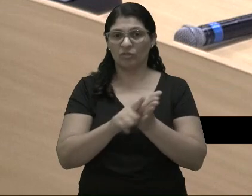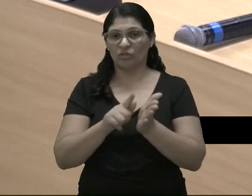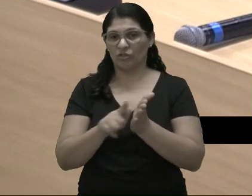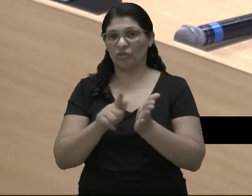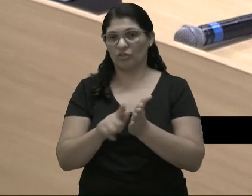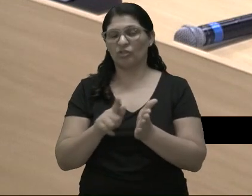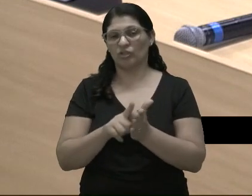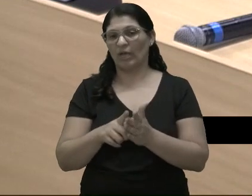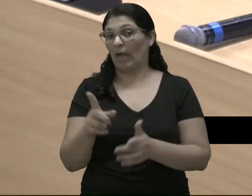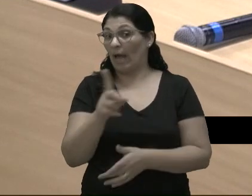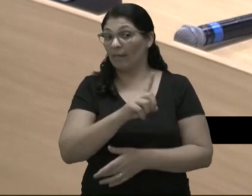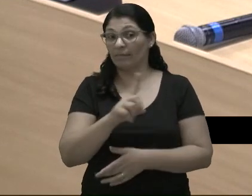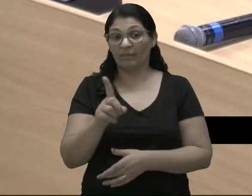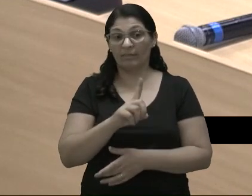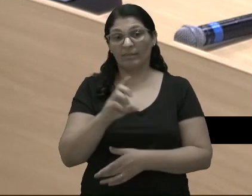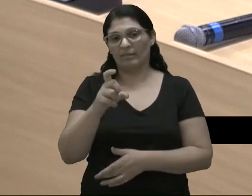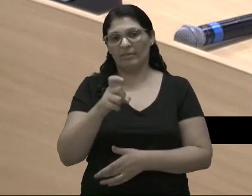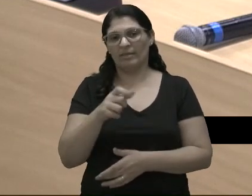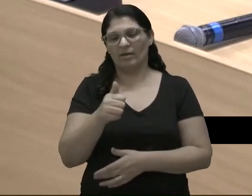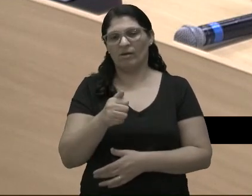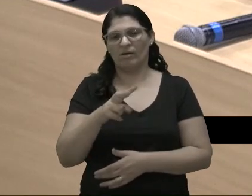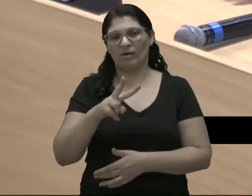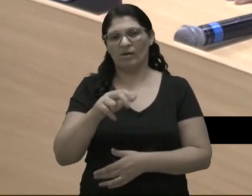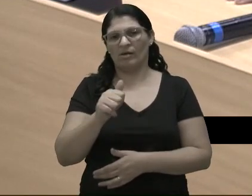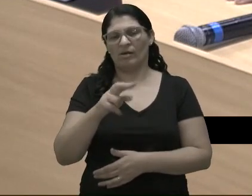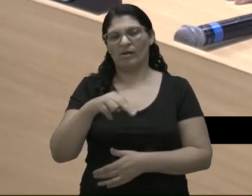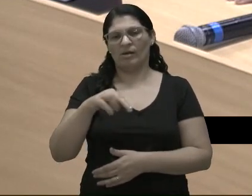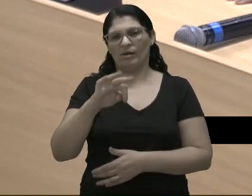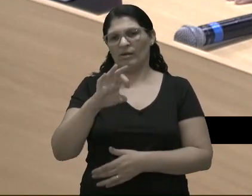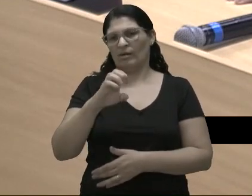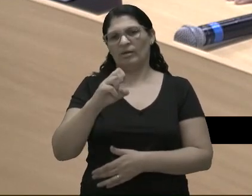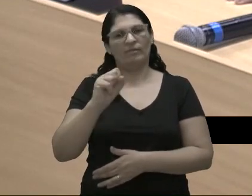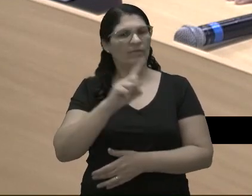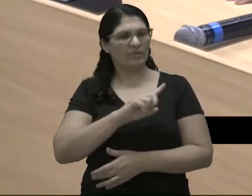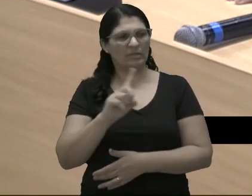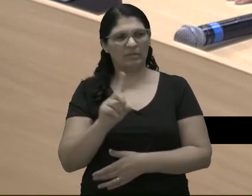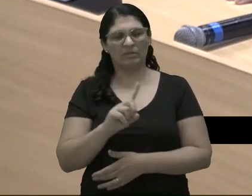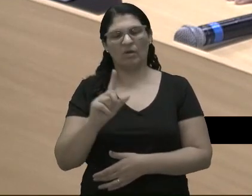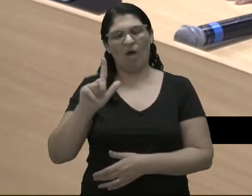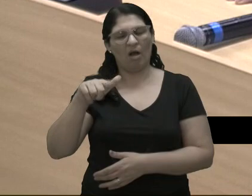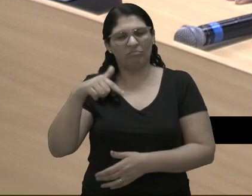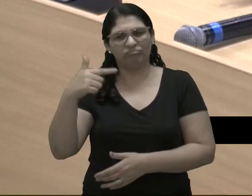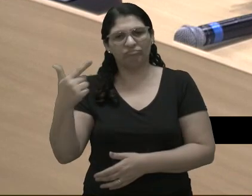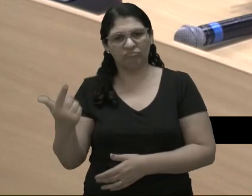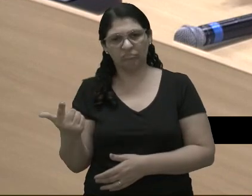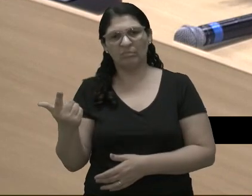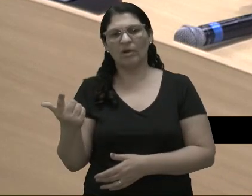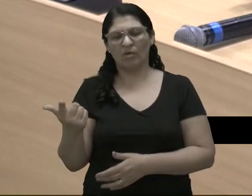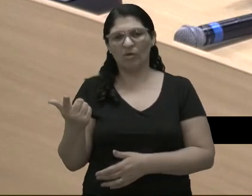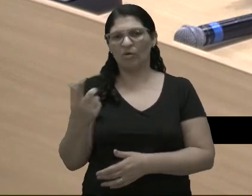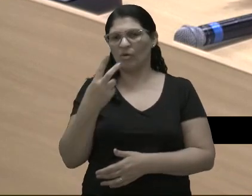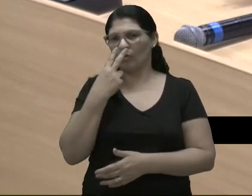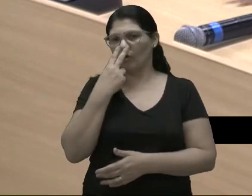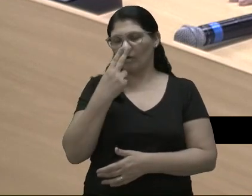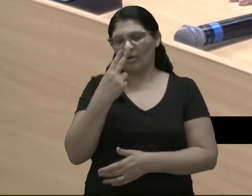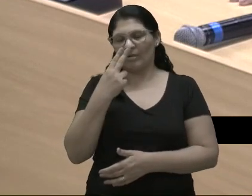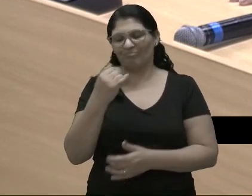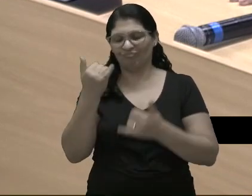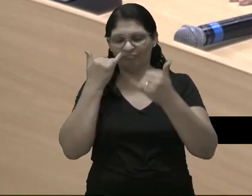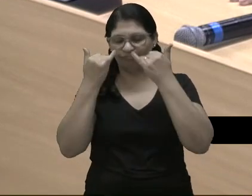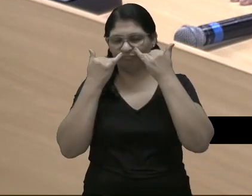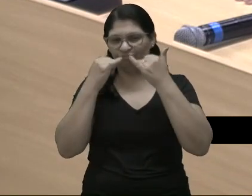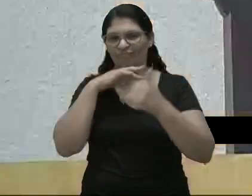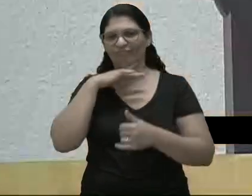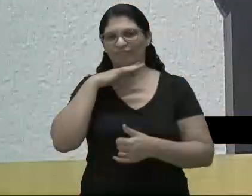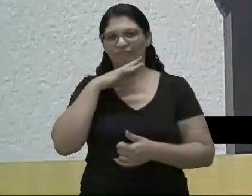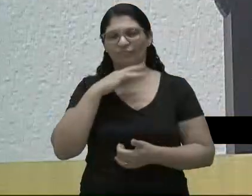E só para deixar registrado que não é a Chavantes, porque ela é depoente da Chavantes, tá. E não fica, fica de uma maneira obscura, e fica muito ruim. Tá, deixa